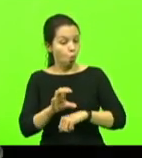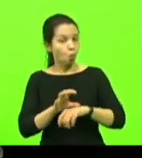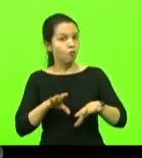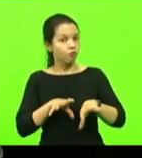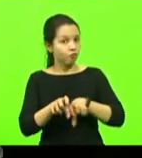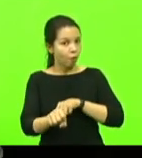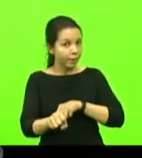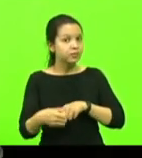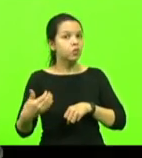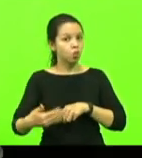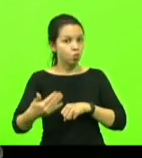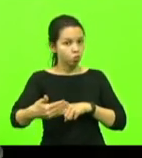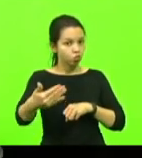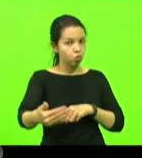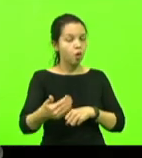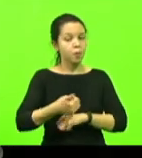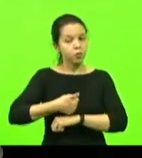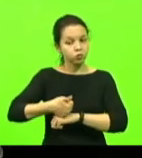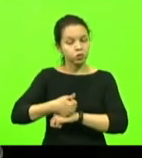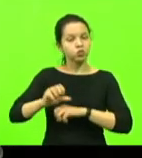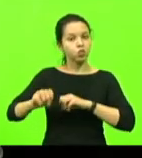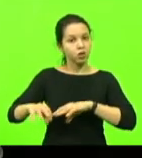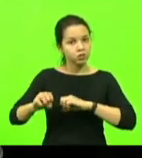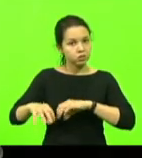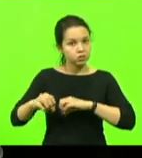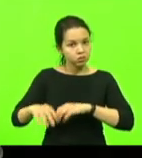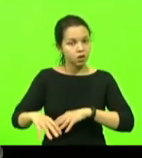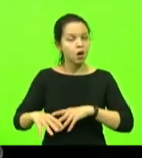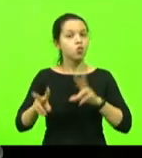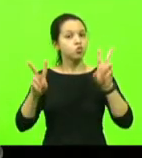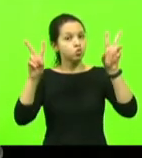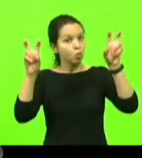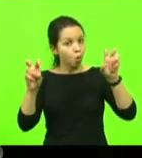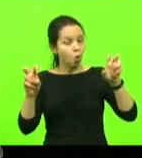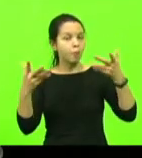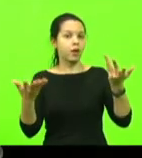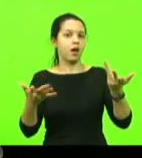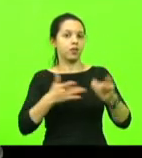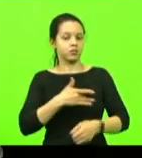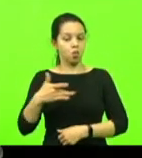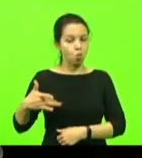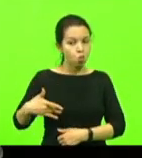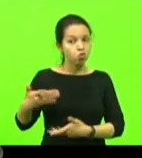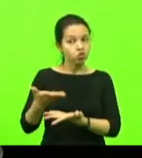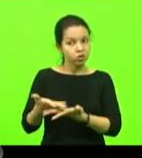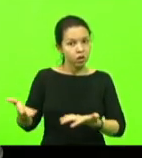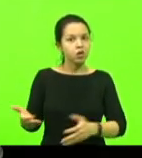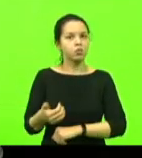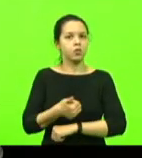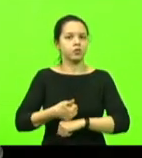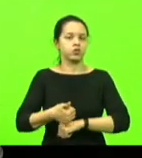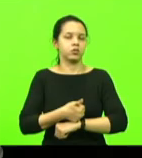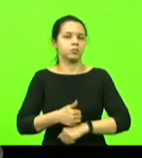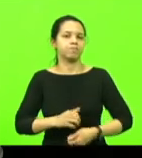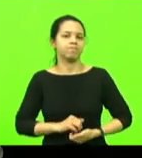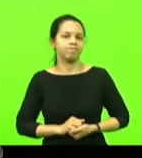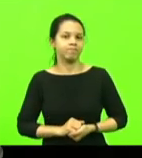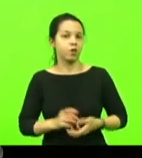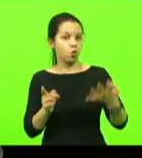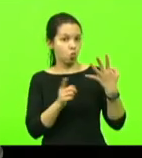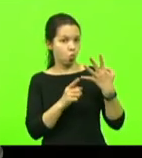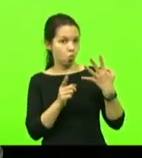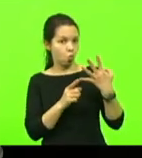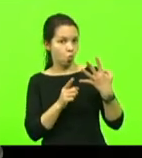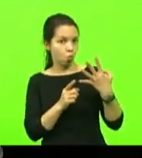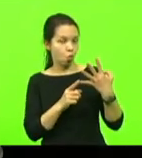continuada para os profissionais de educação para assuntos relativos à saúde destes profissionais. Quarto,